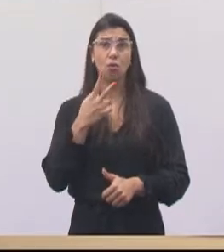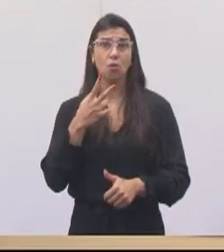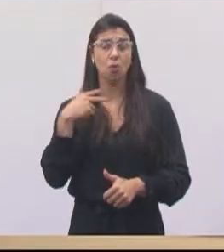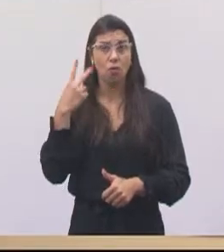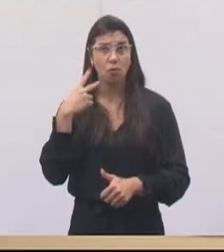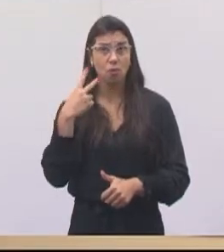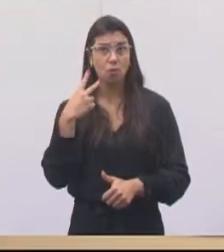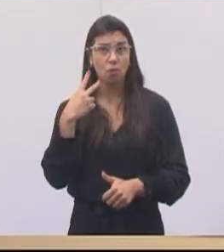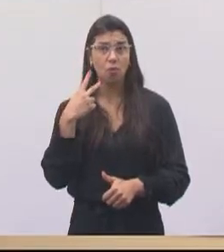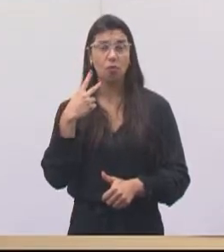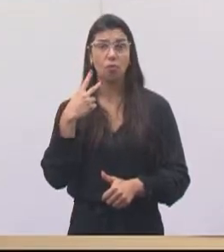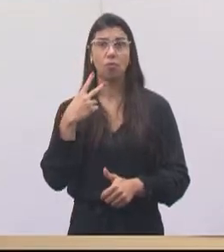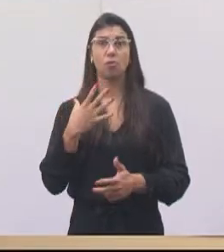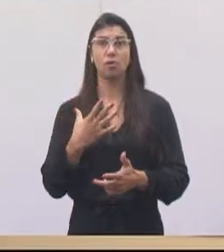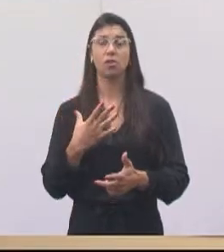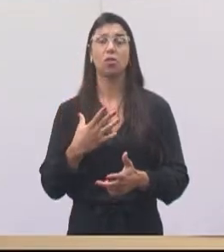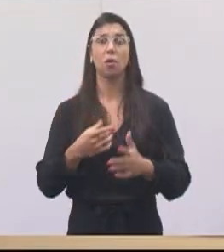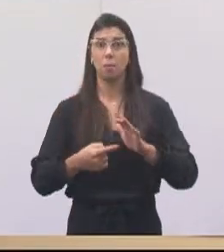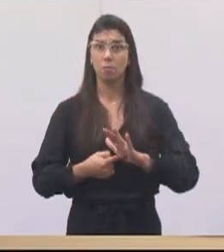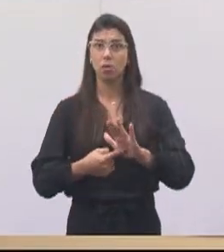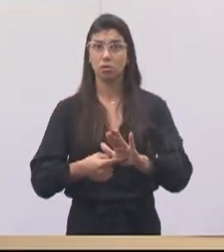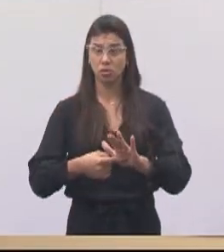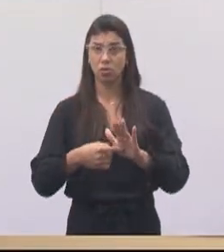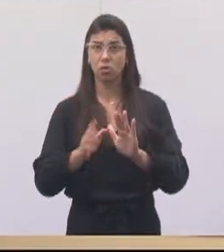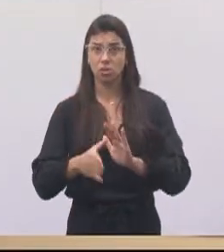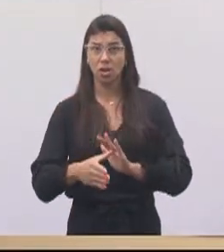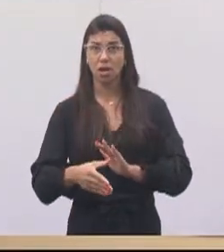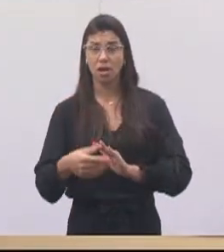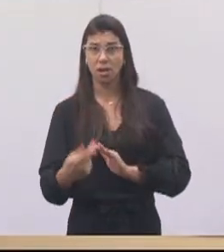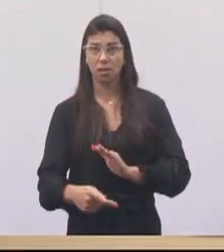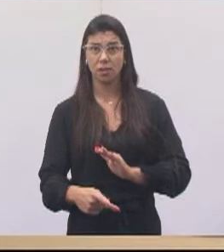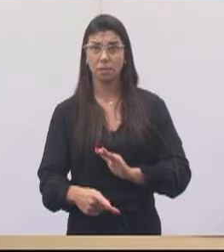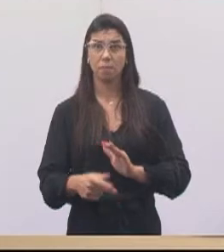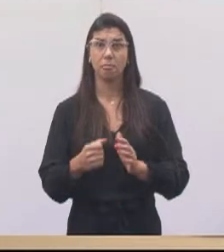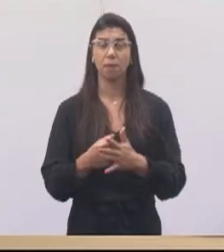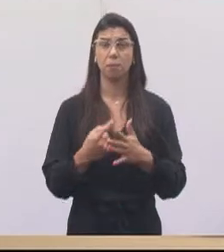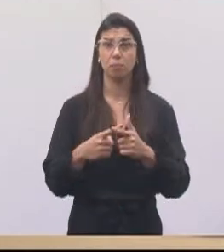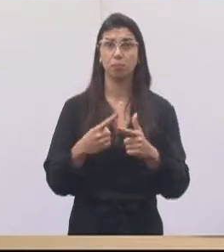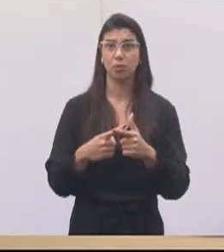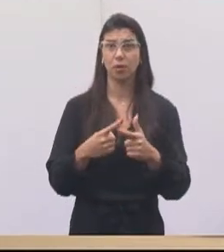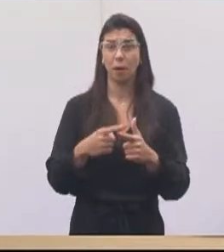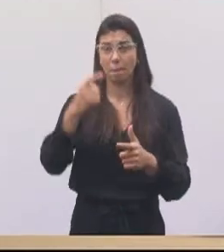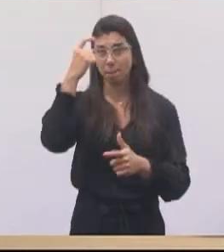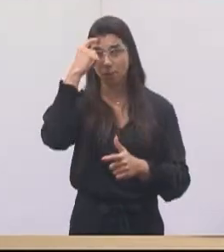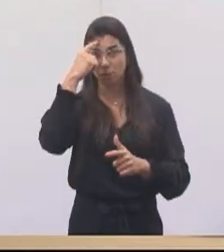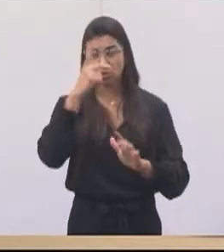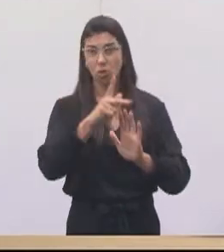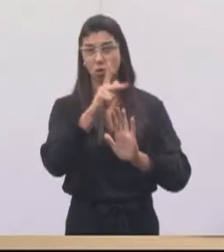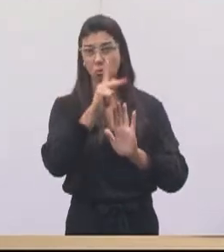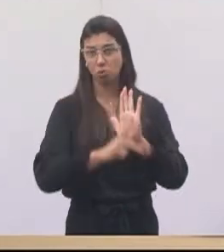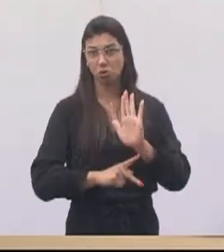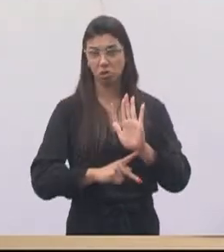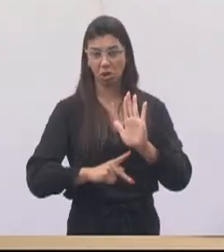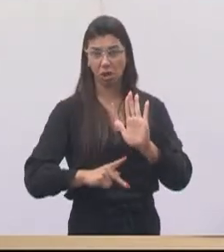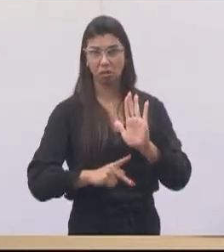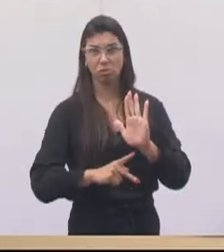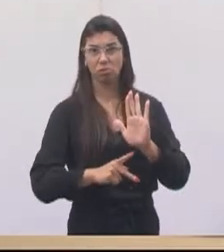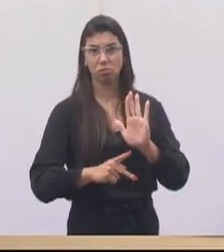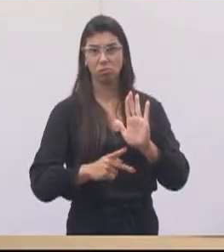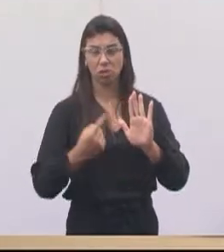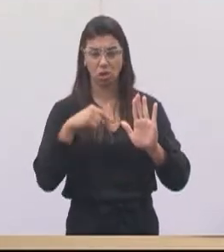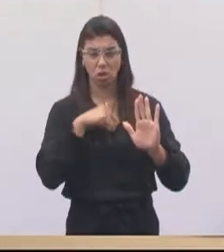o Executivo e seu jurídico acharam que esse projeto não tem fundamento.